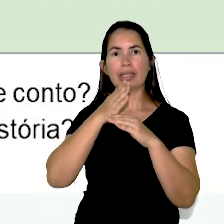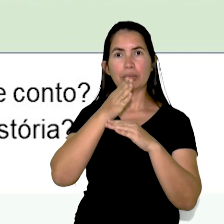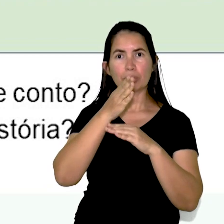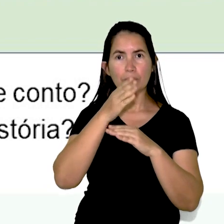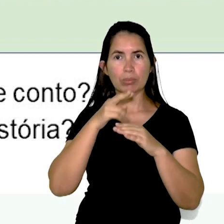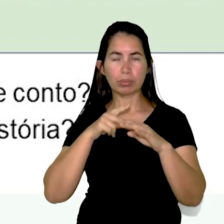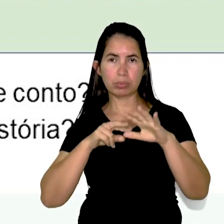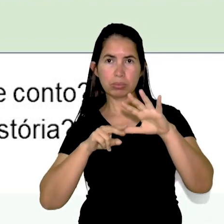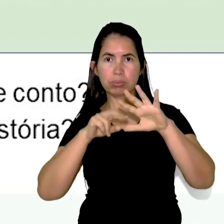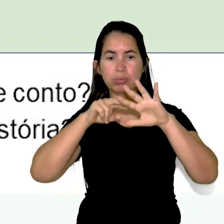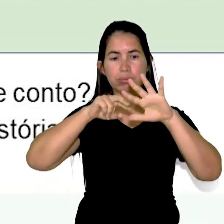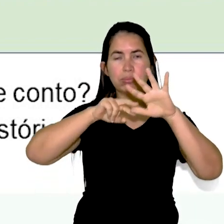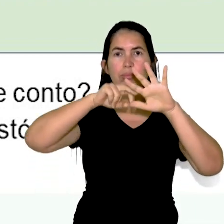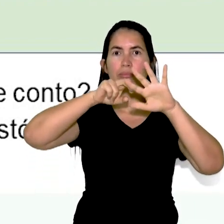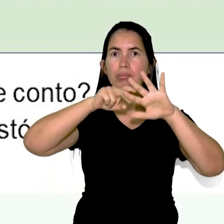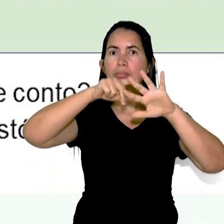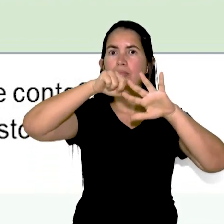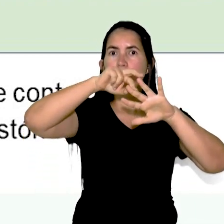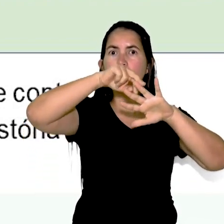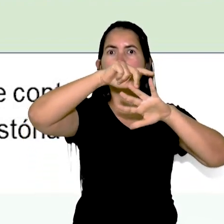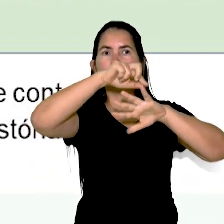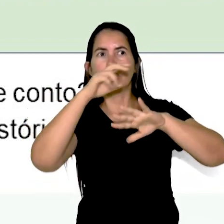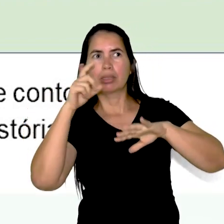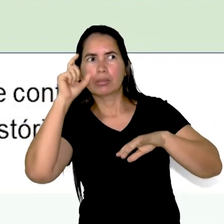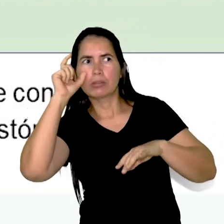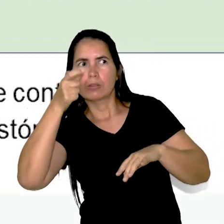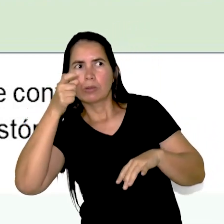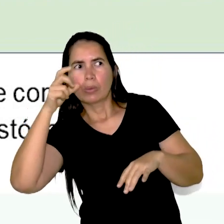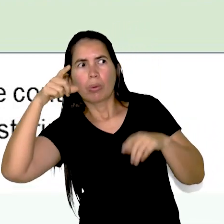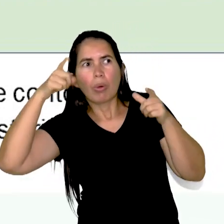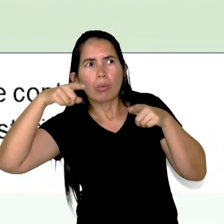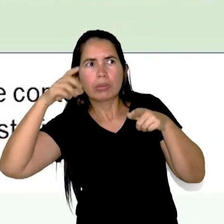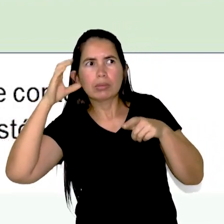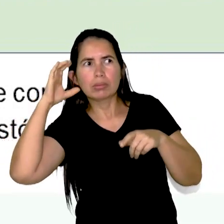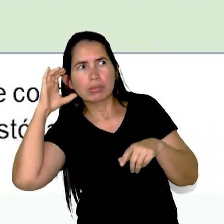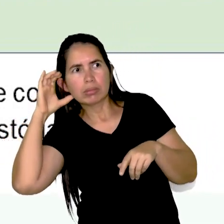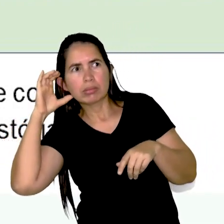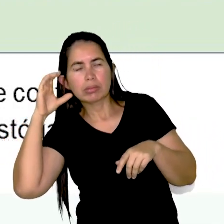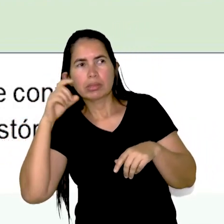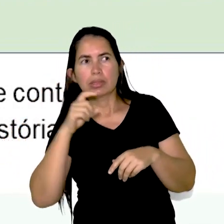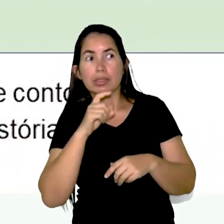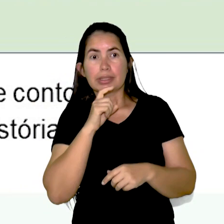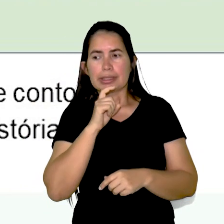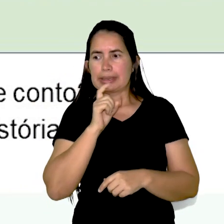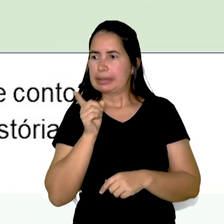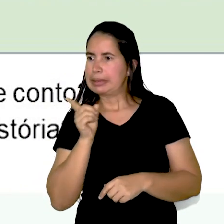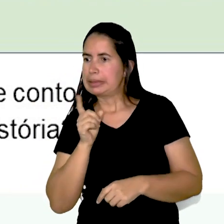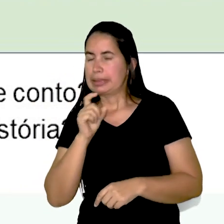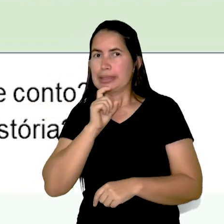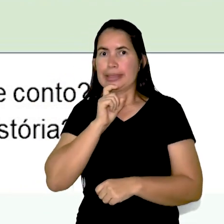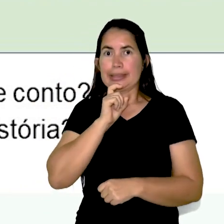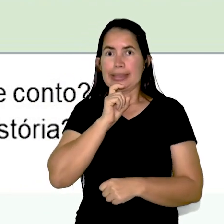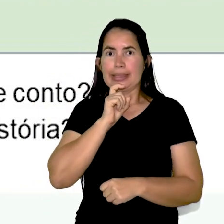escadas, curiosa para saber de onde vinha aquele gemido. Camila ficou gelada quando